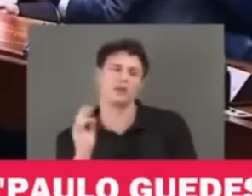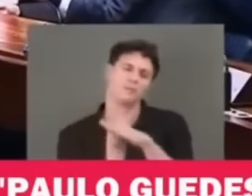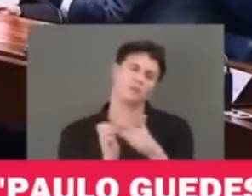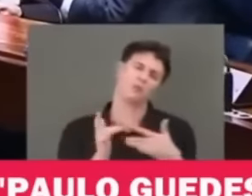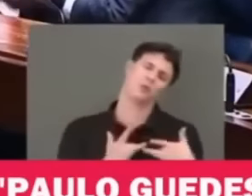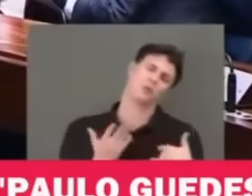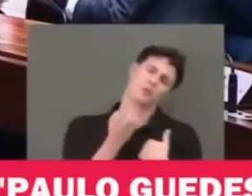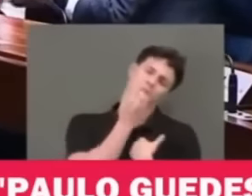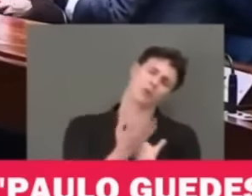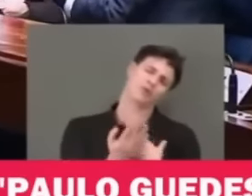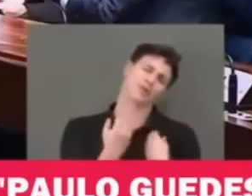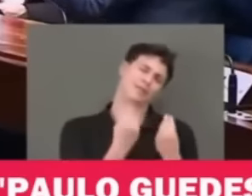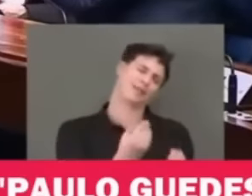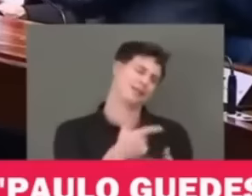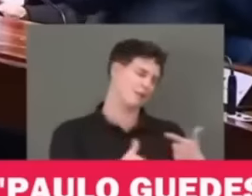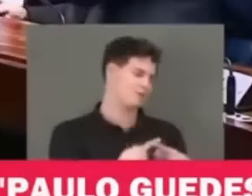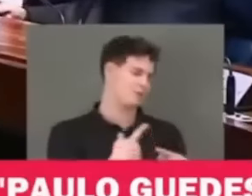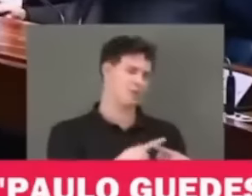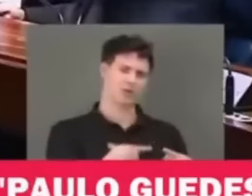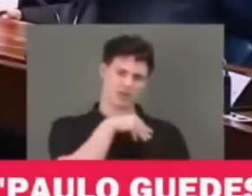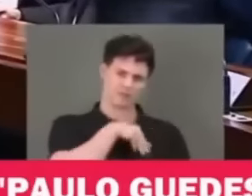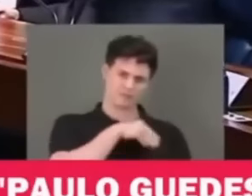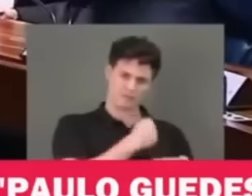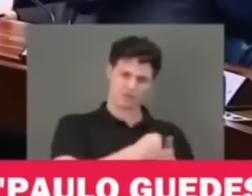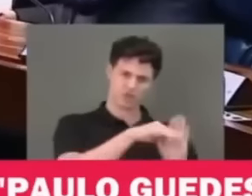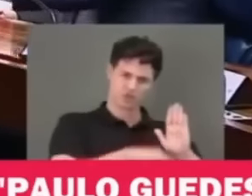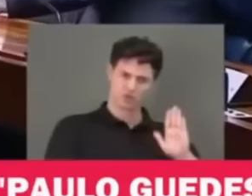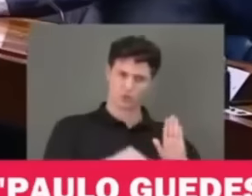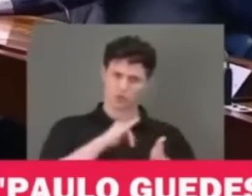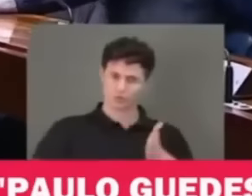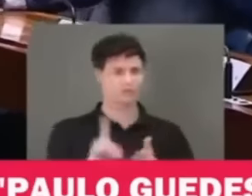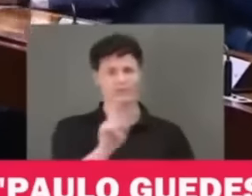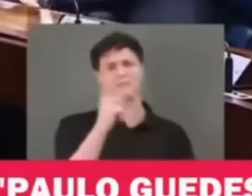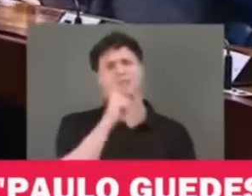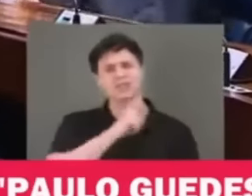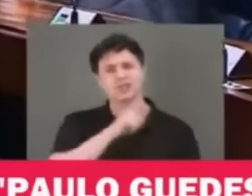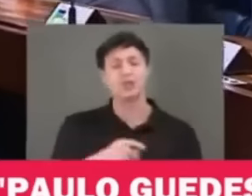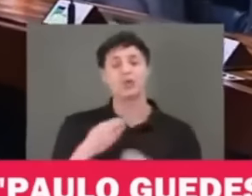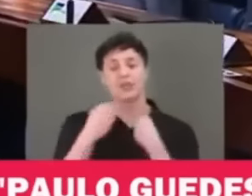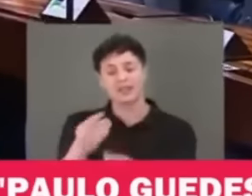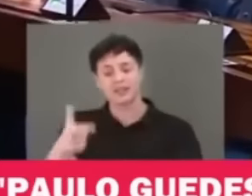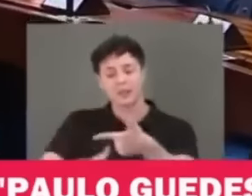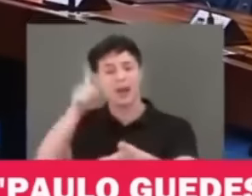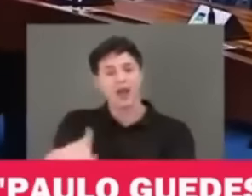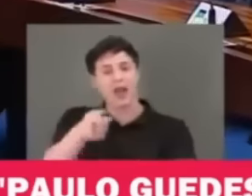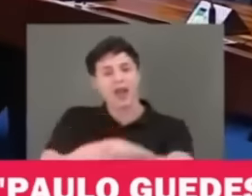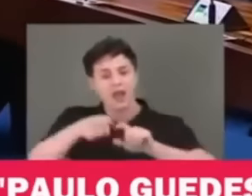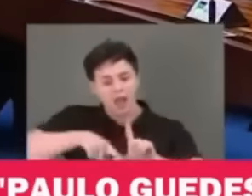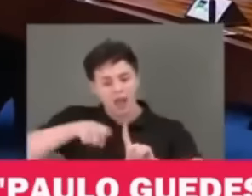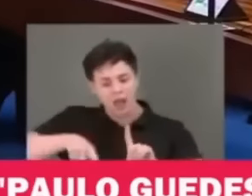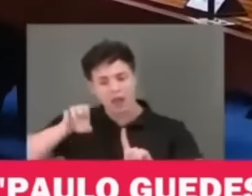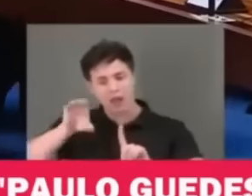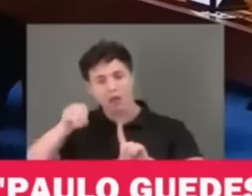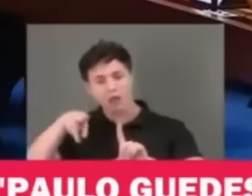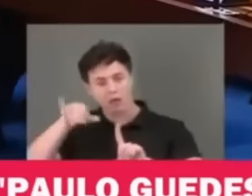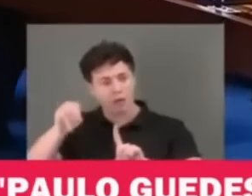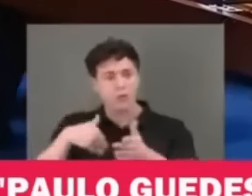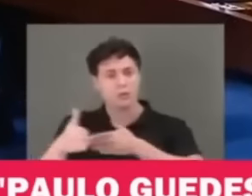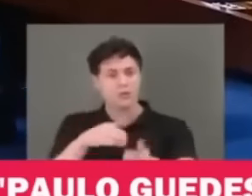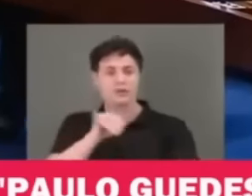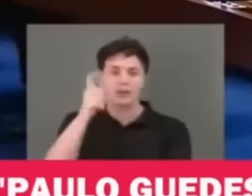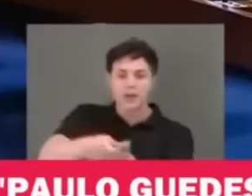gera emprego Porque desonerou é mentira o que gera emprego no Brasil é economia se a economia tá bem se gera emprego Independente se vai pagar imposto ou não